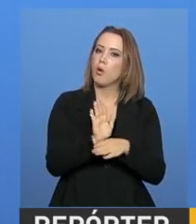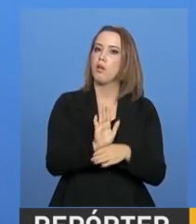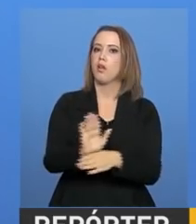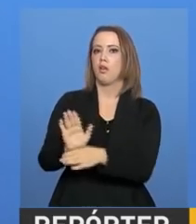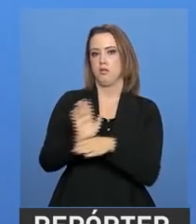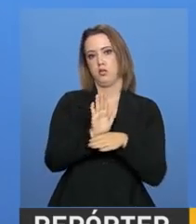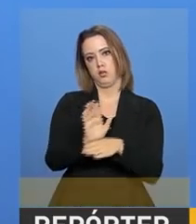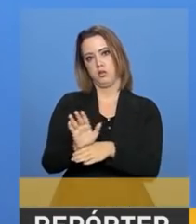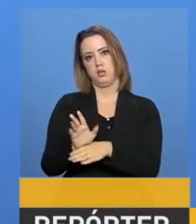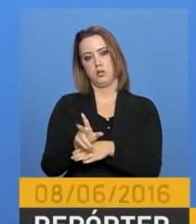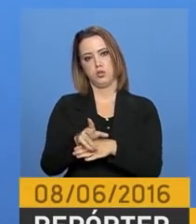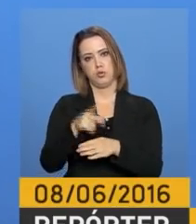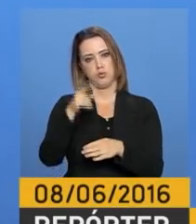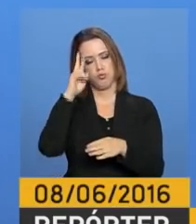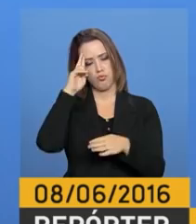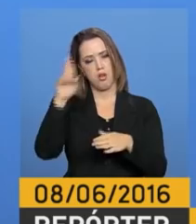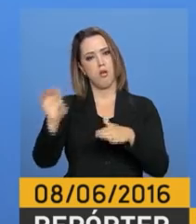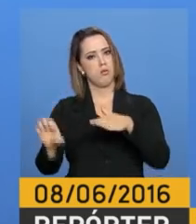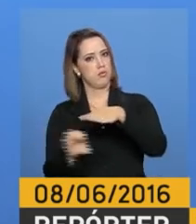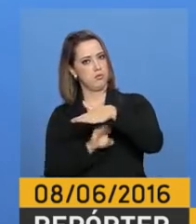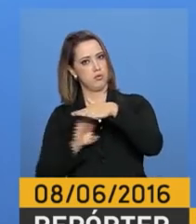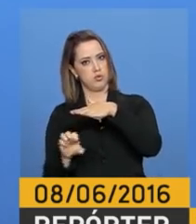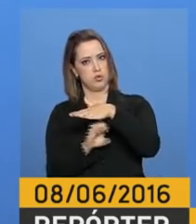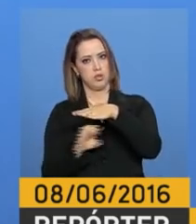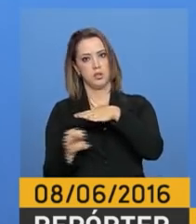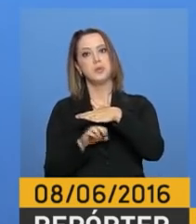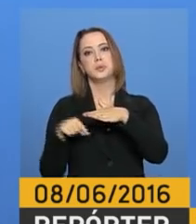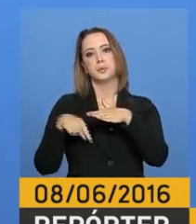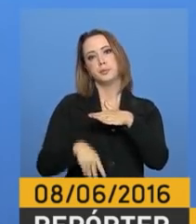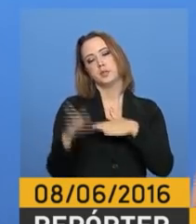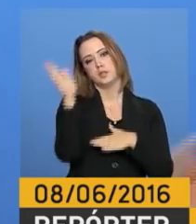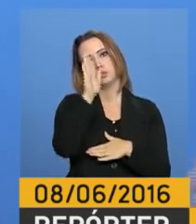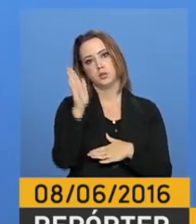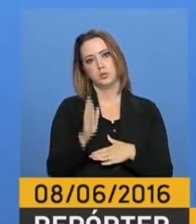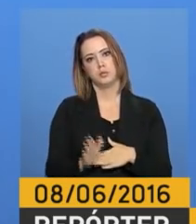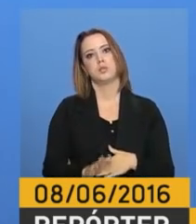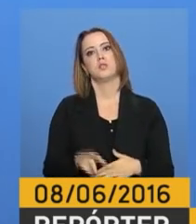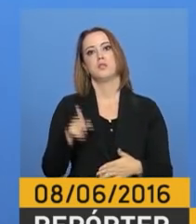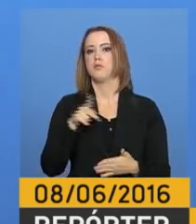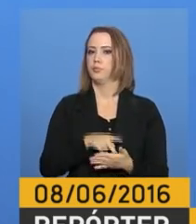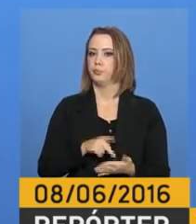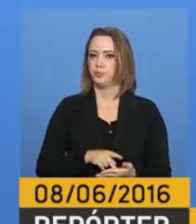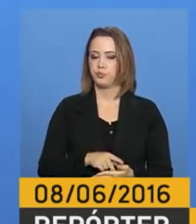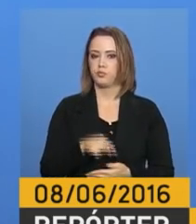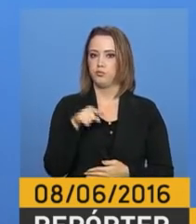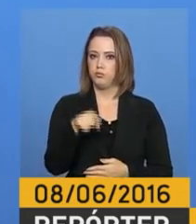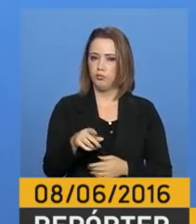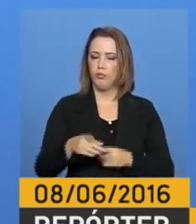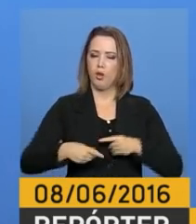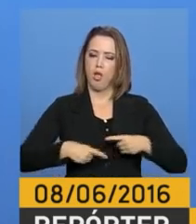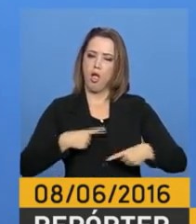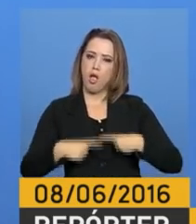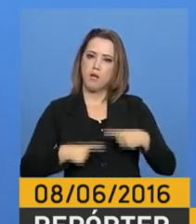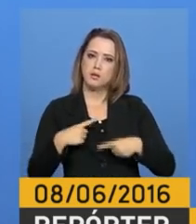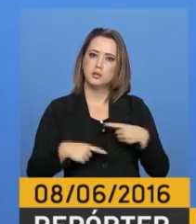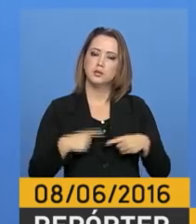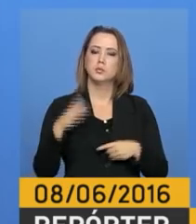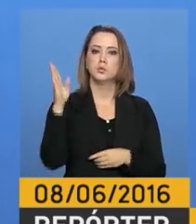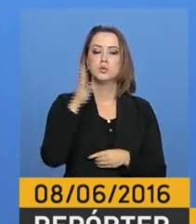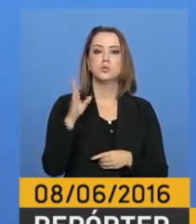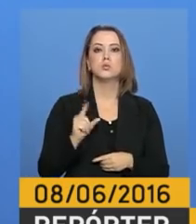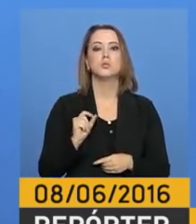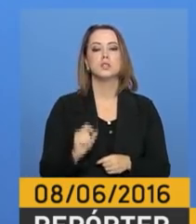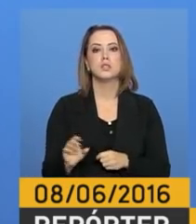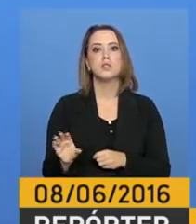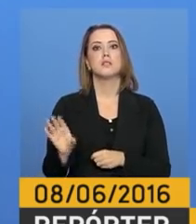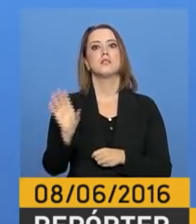de forma célere como se sabe a política Industrial comercial e de serviços é um